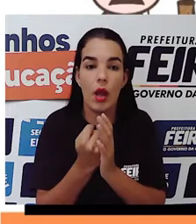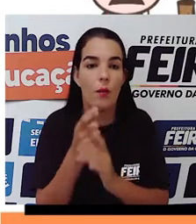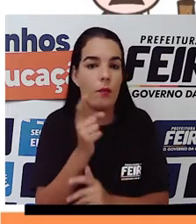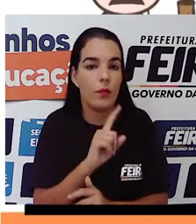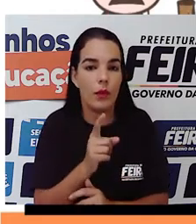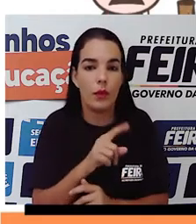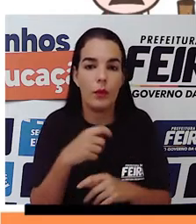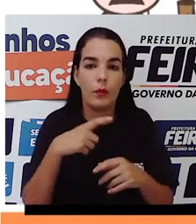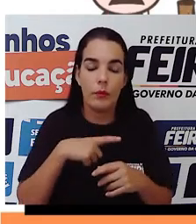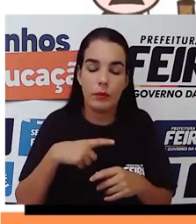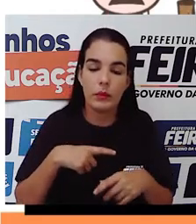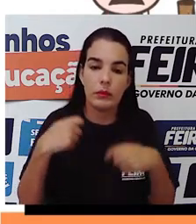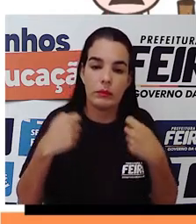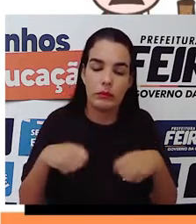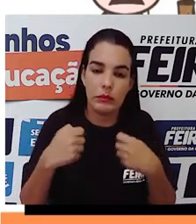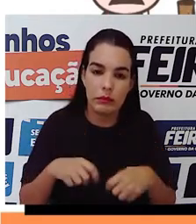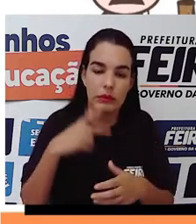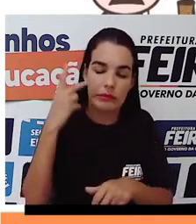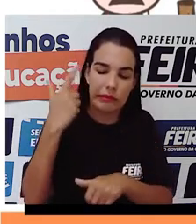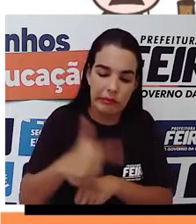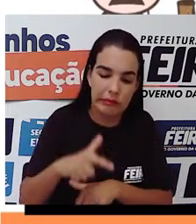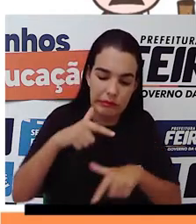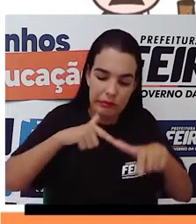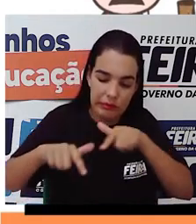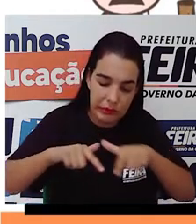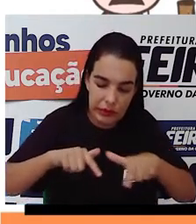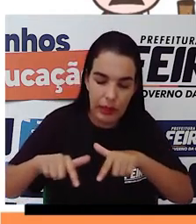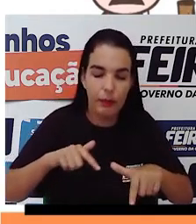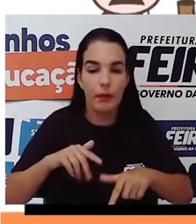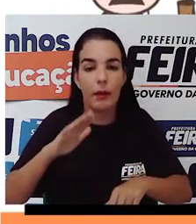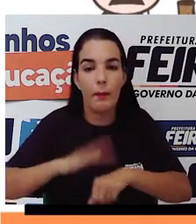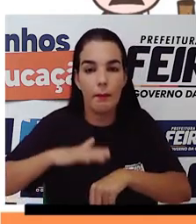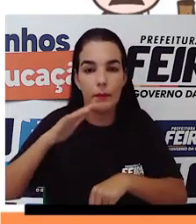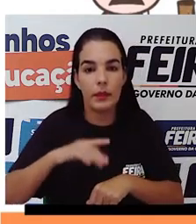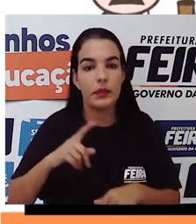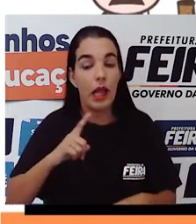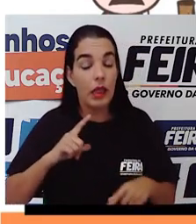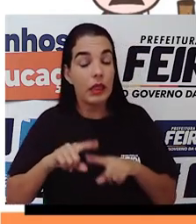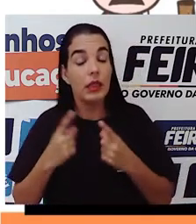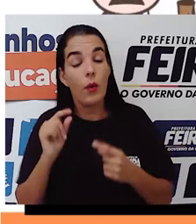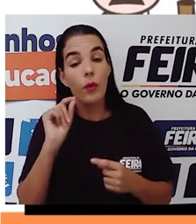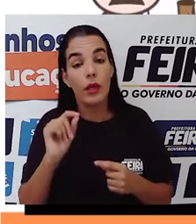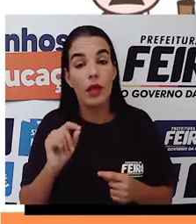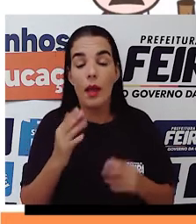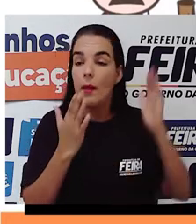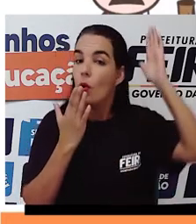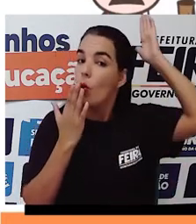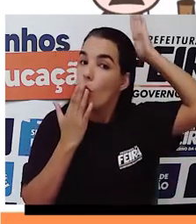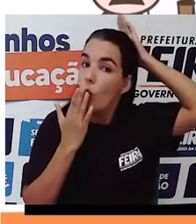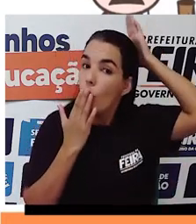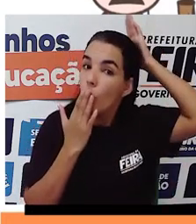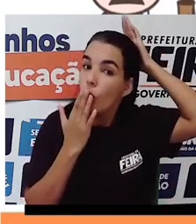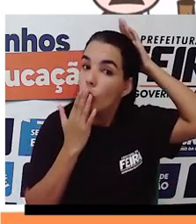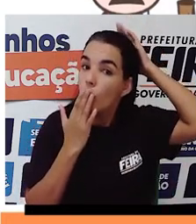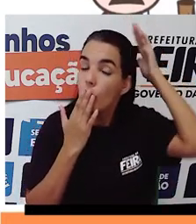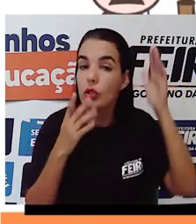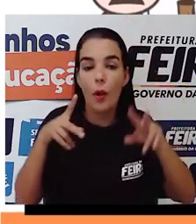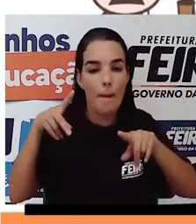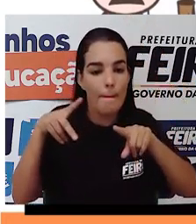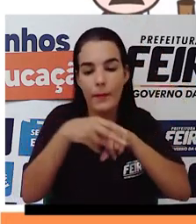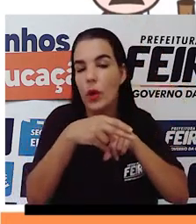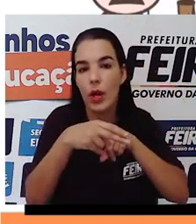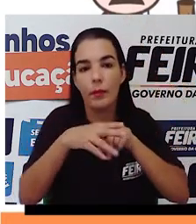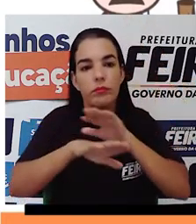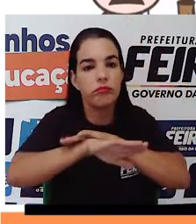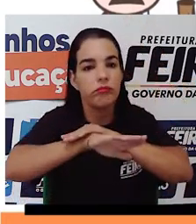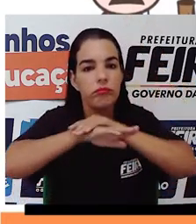local. E para agravar ainda mais o quadro, a coroa portuguesa proibiu a escravização dos indígenas, a fim